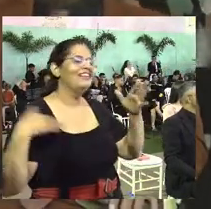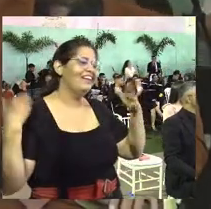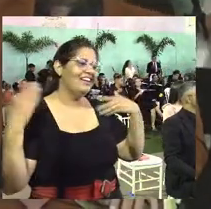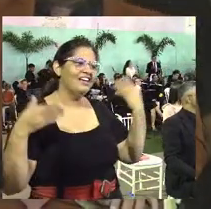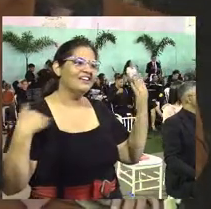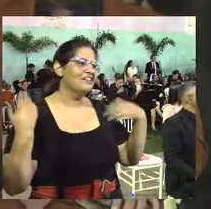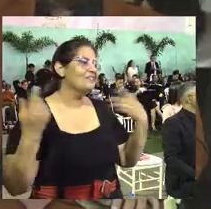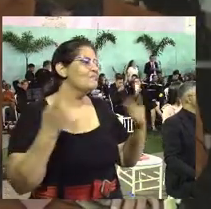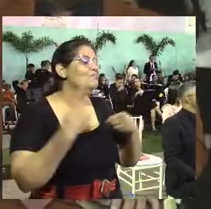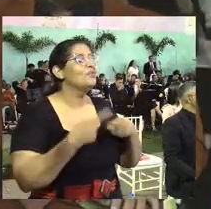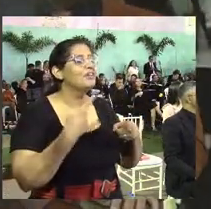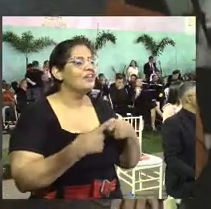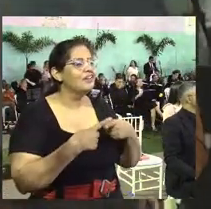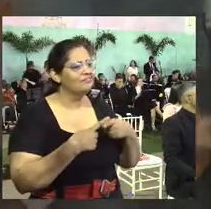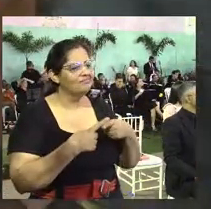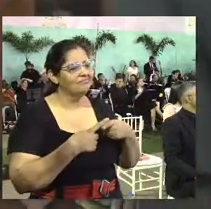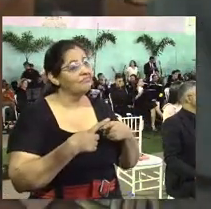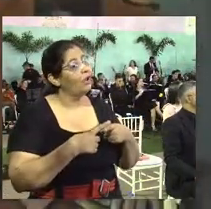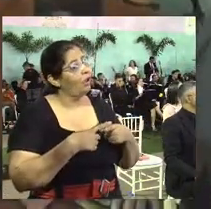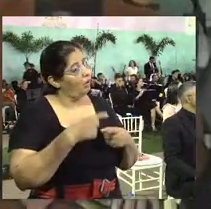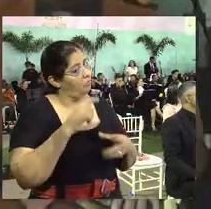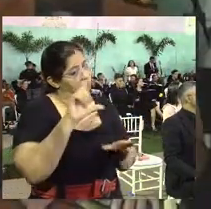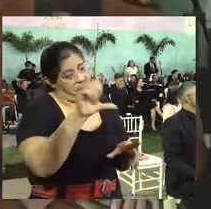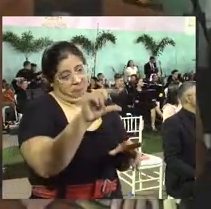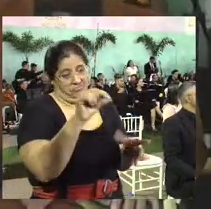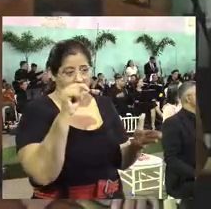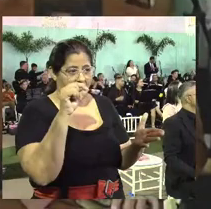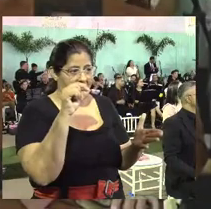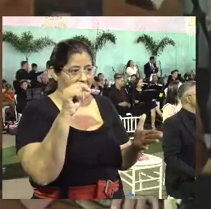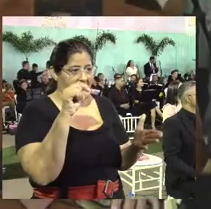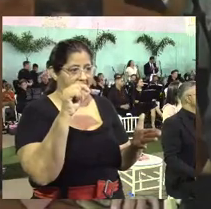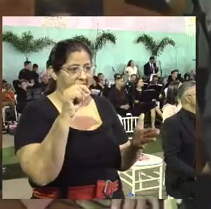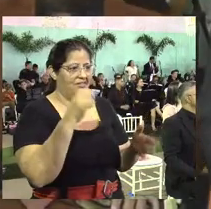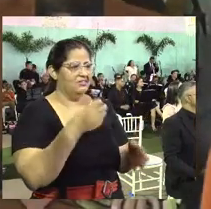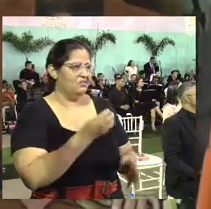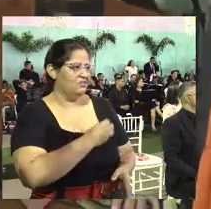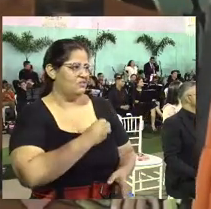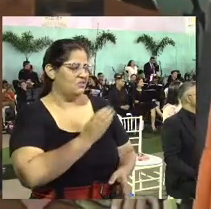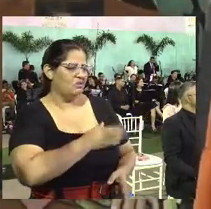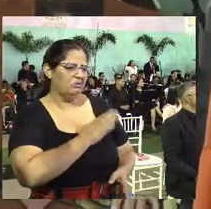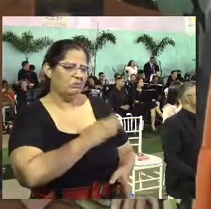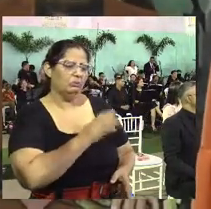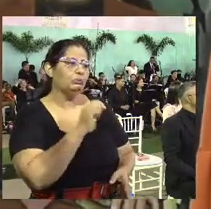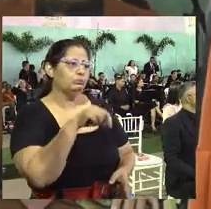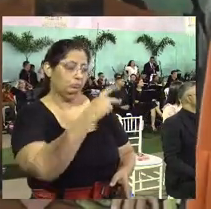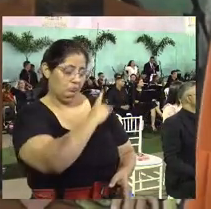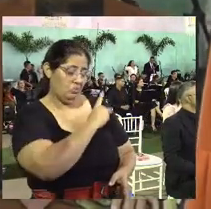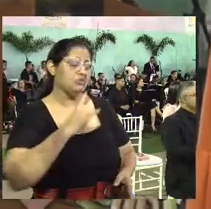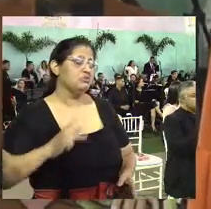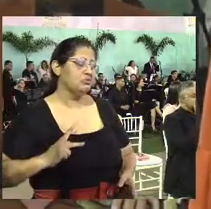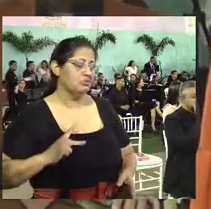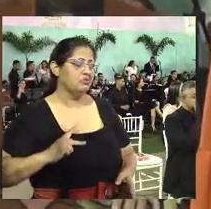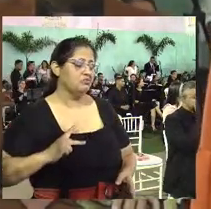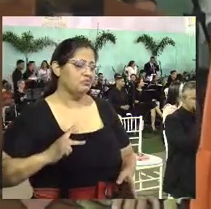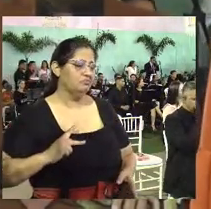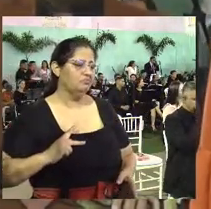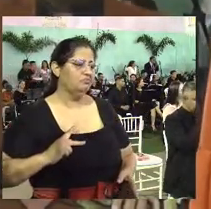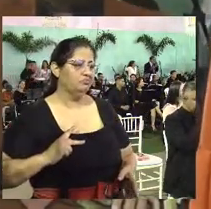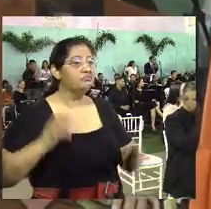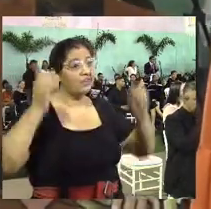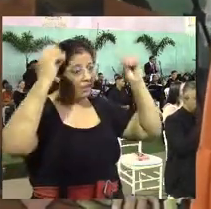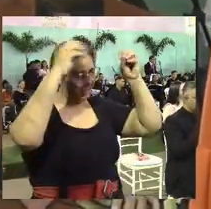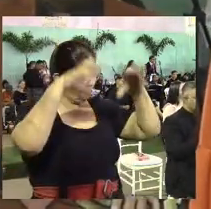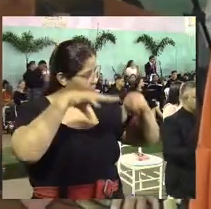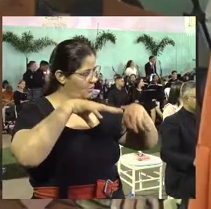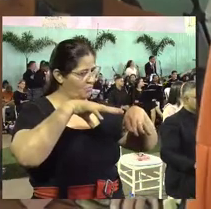fica tranquilo quando chegar a tua vez Deus Toca no coração do líder que tiver na frente do pastor que tiver na frente mas a tua benção